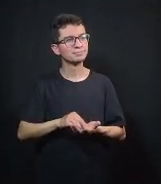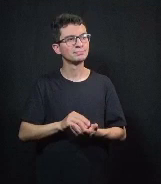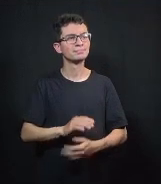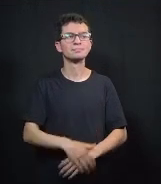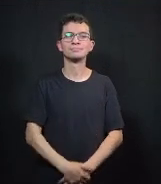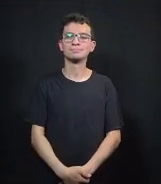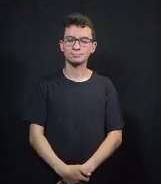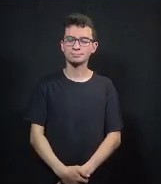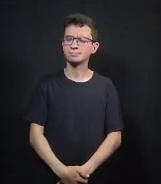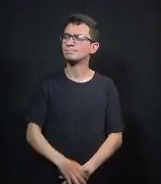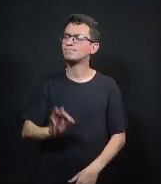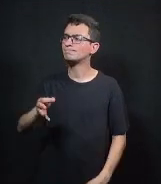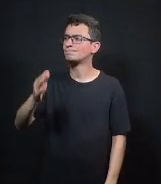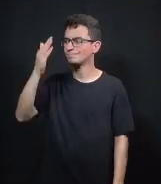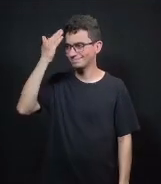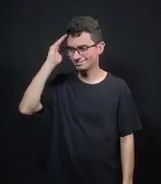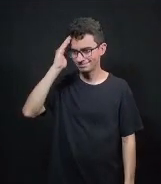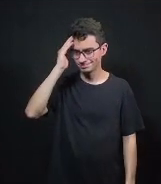Entendi.